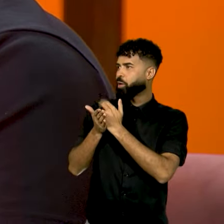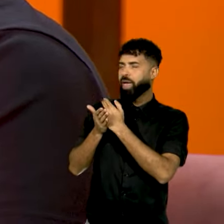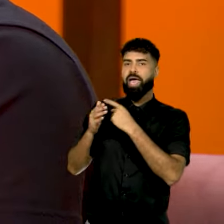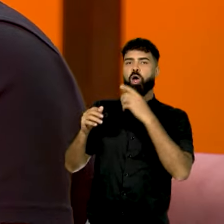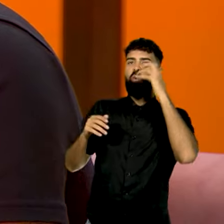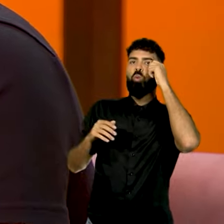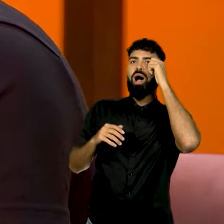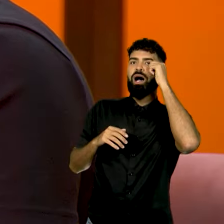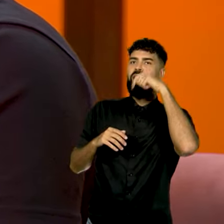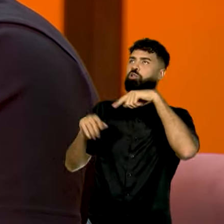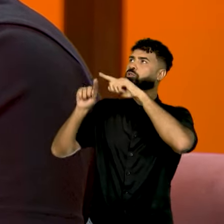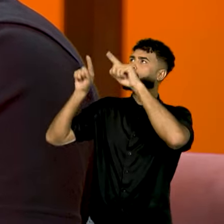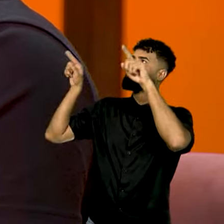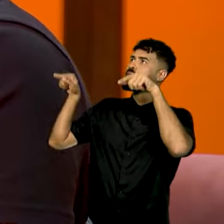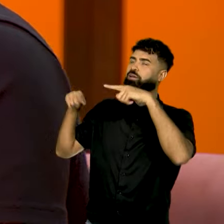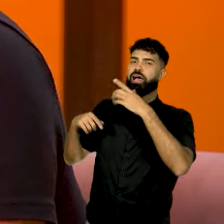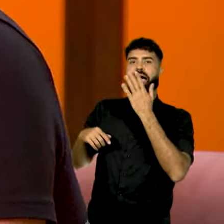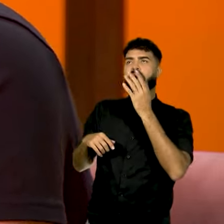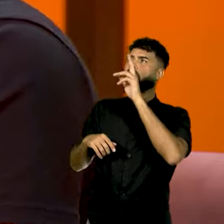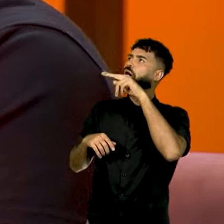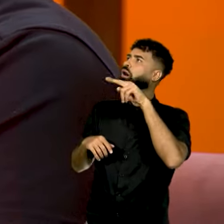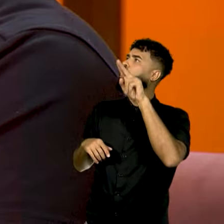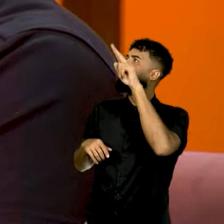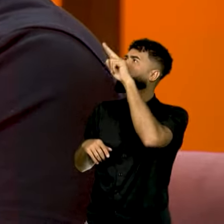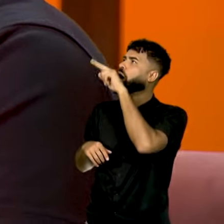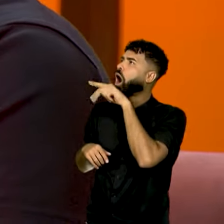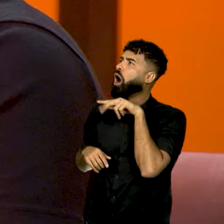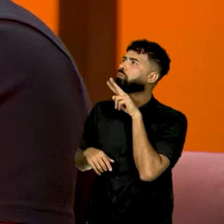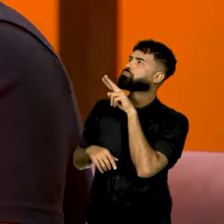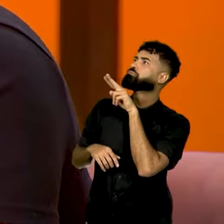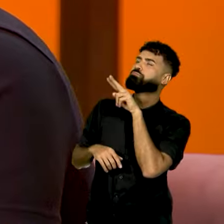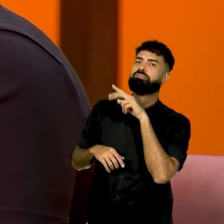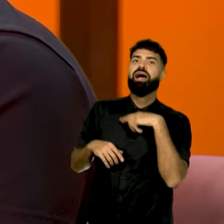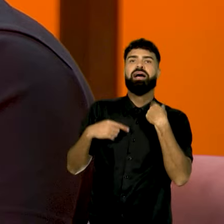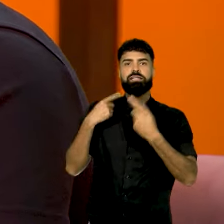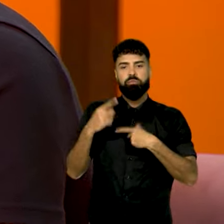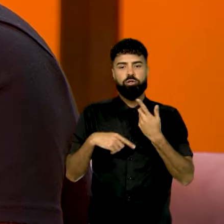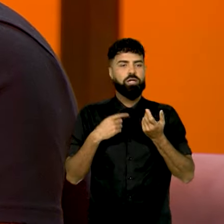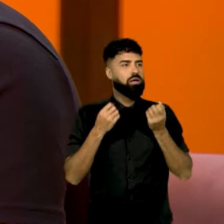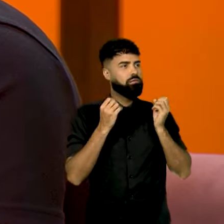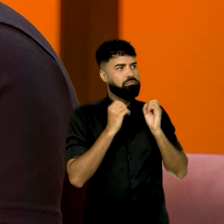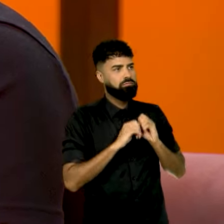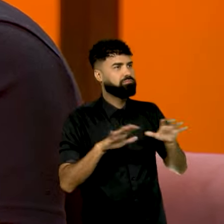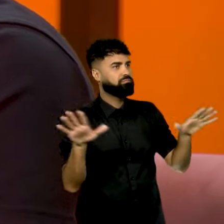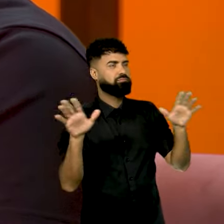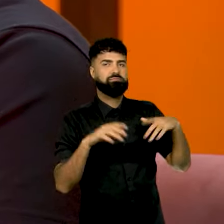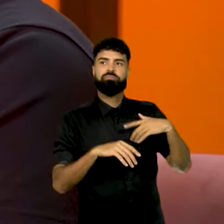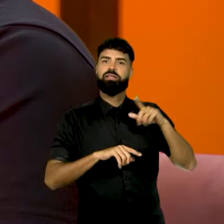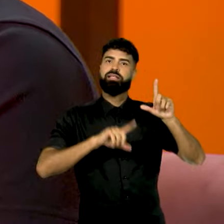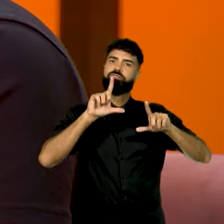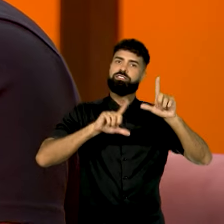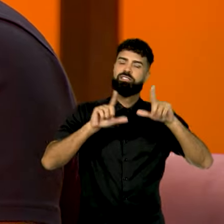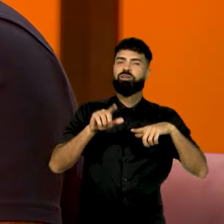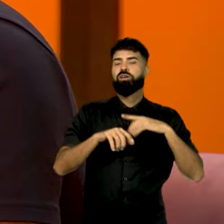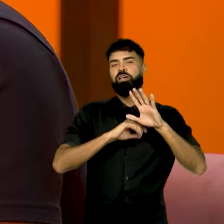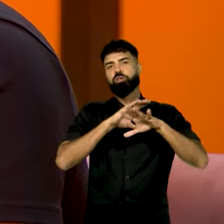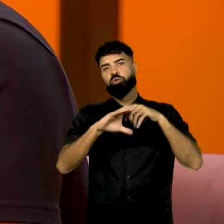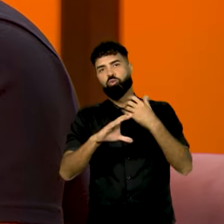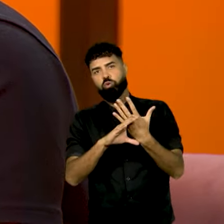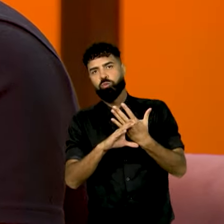parede, né? Na parede do quarto dela. Ele nasce lá e depois é que ele toma as telas, ganha o lar das famílias.